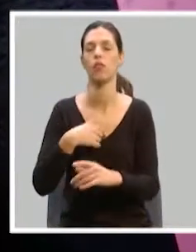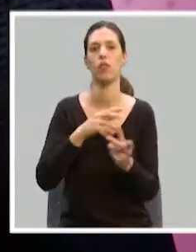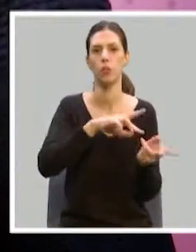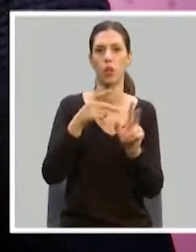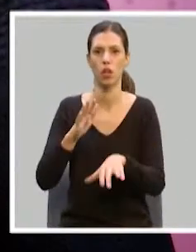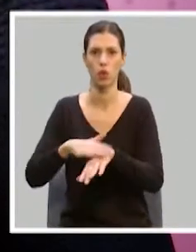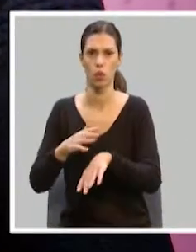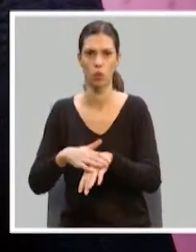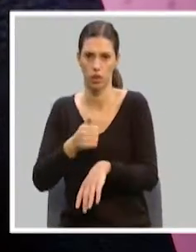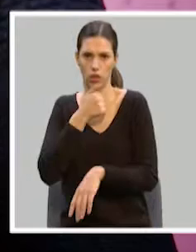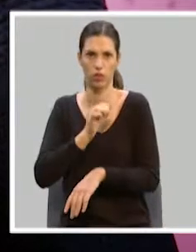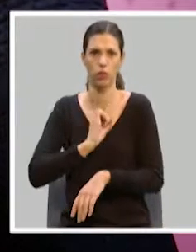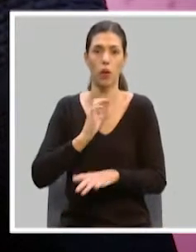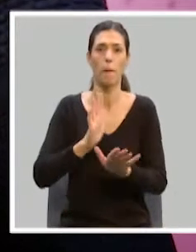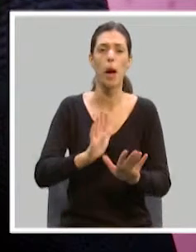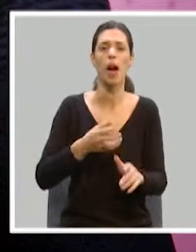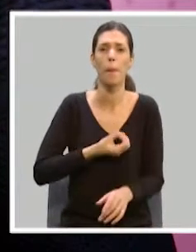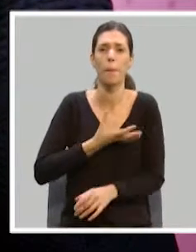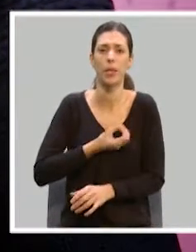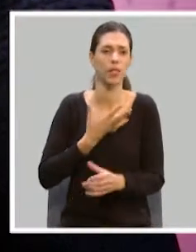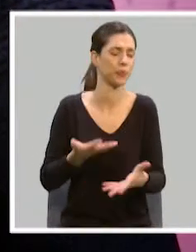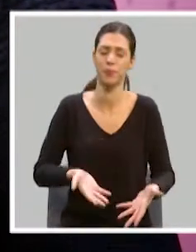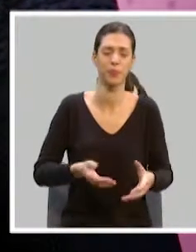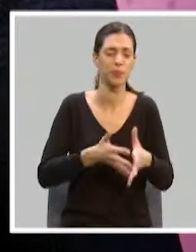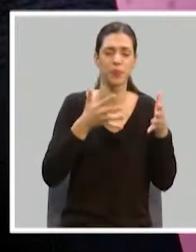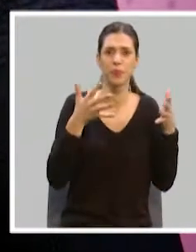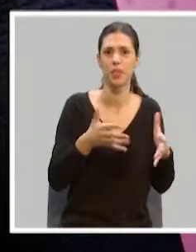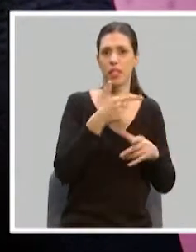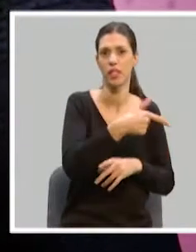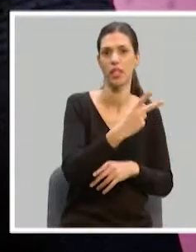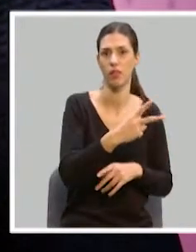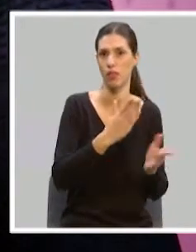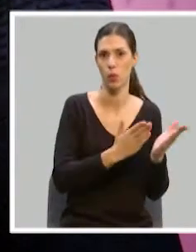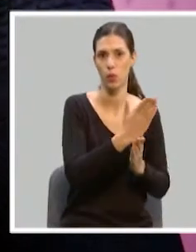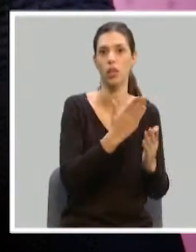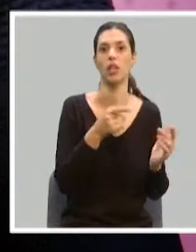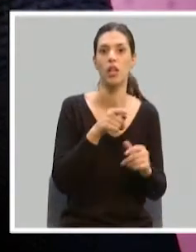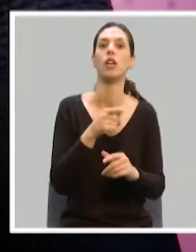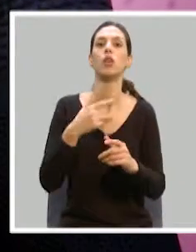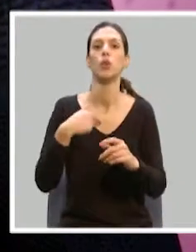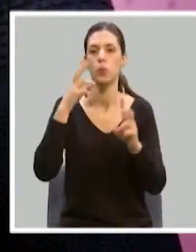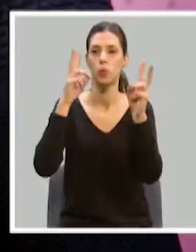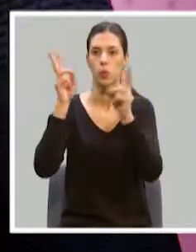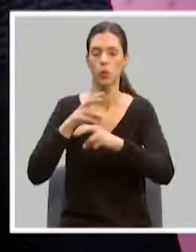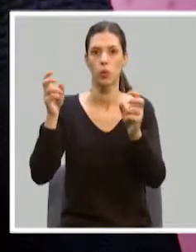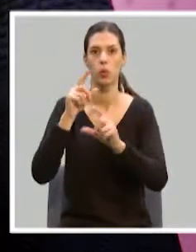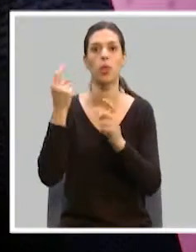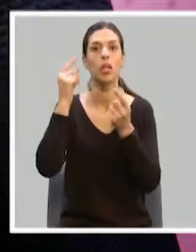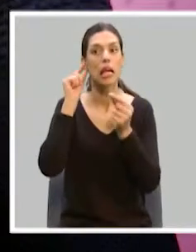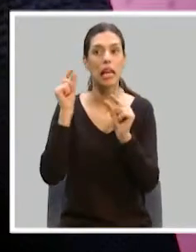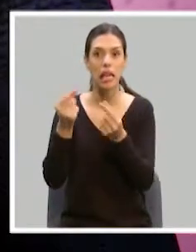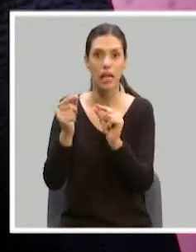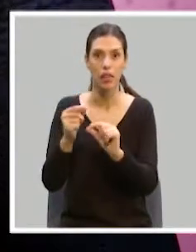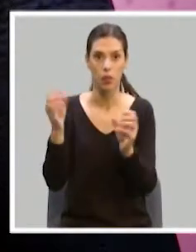mudei porque quis Mas eu continuo muito apaixonado por televisão e vou dizer eu descobri a magia da